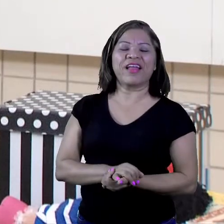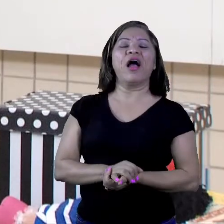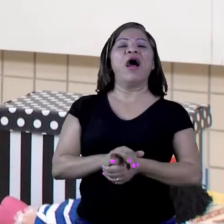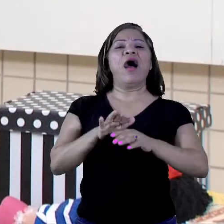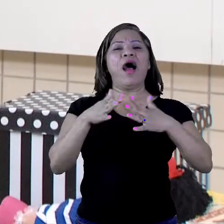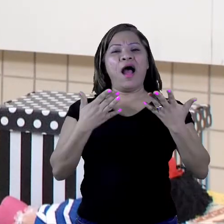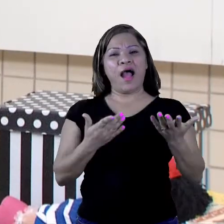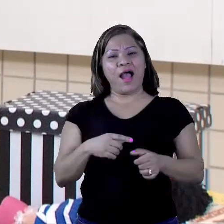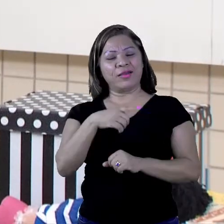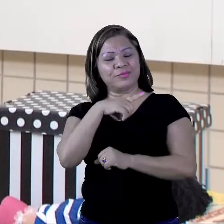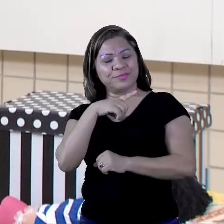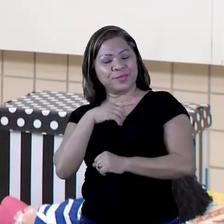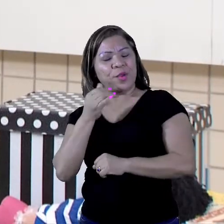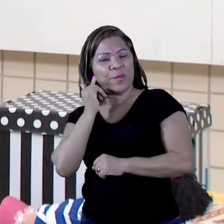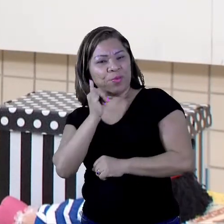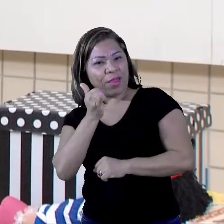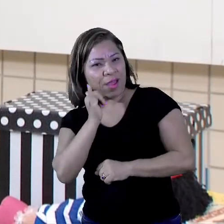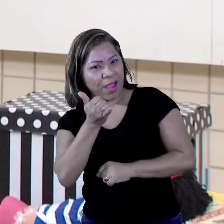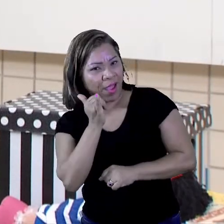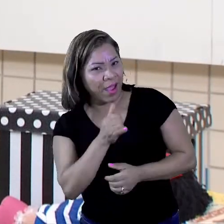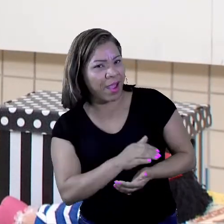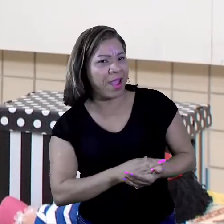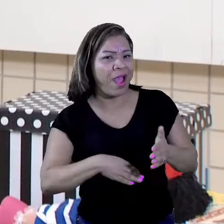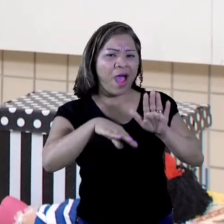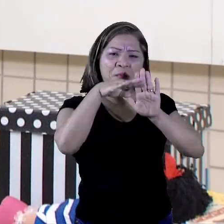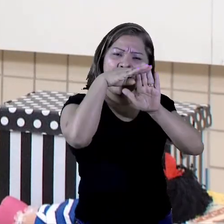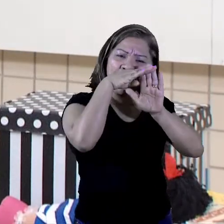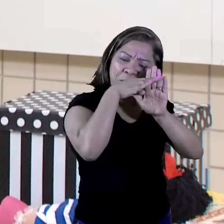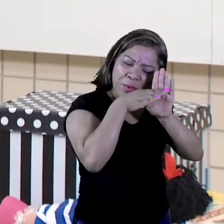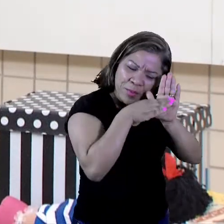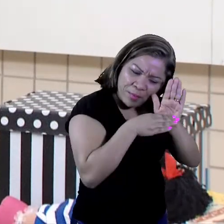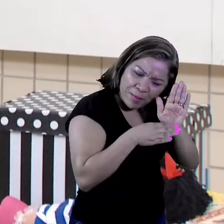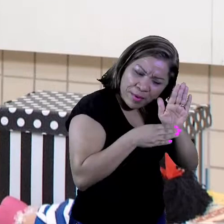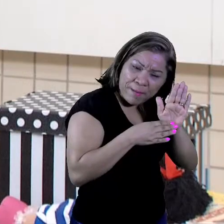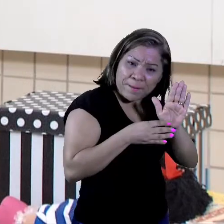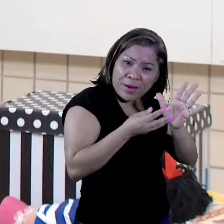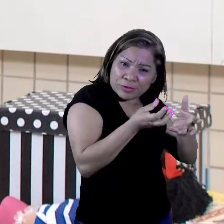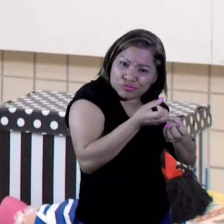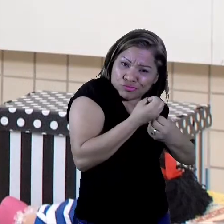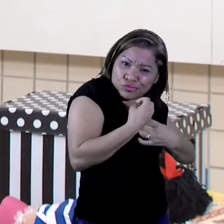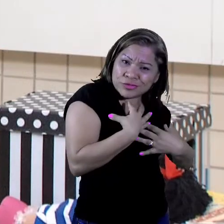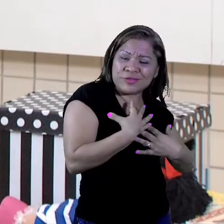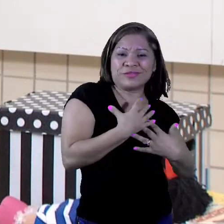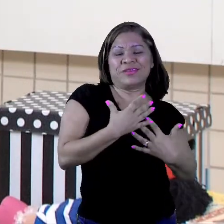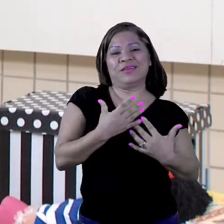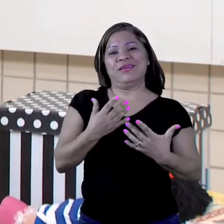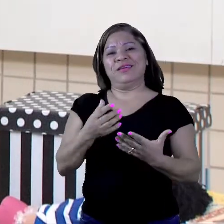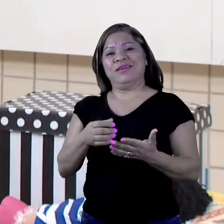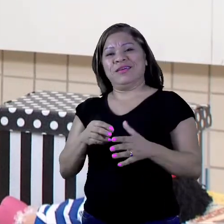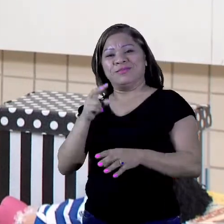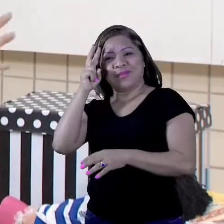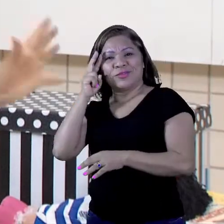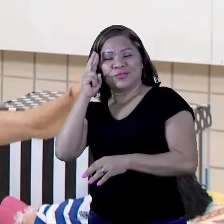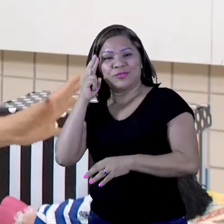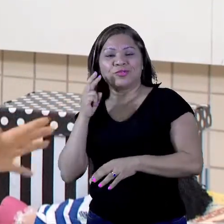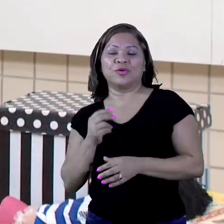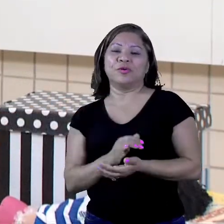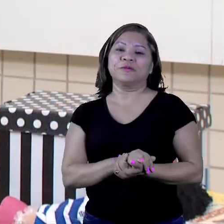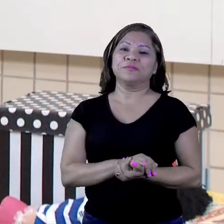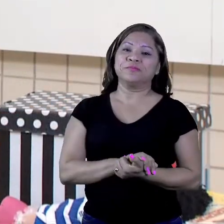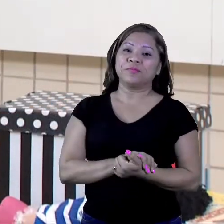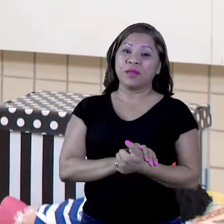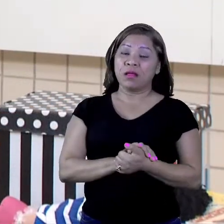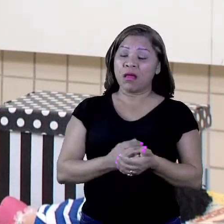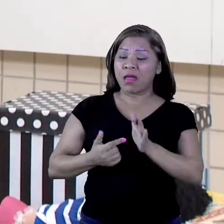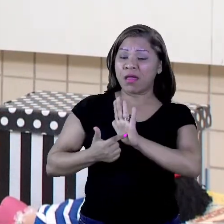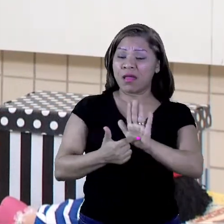narrar. Então, assim, ela vai narrando os acontecimentos, vai trazendo toda a história, vai apresentando os acontecimentos e que são expressos em